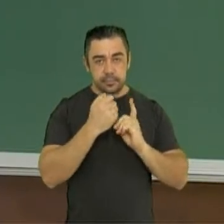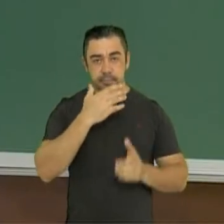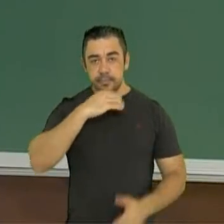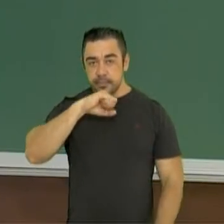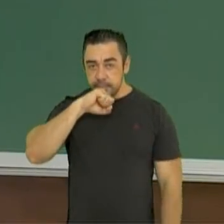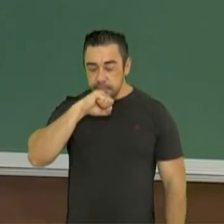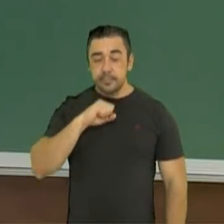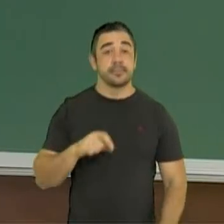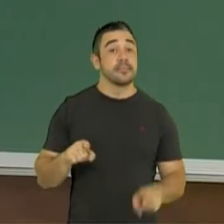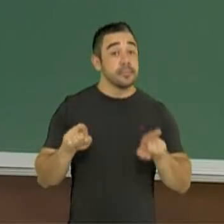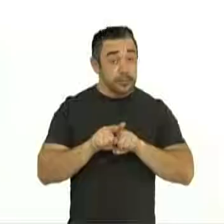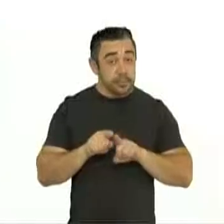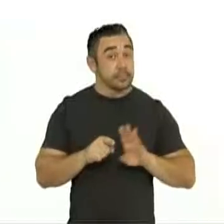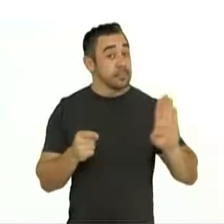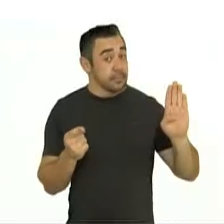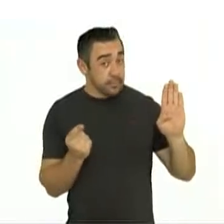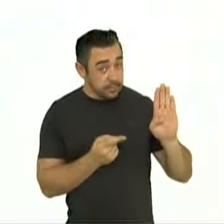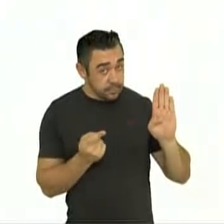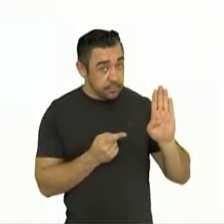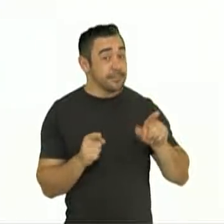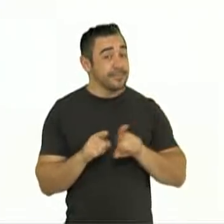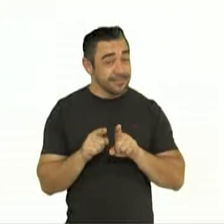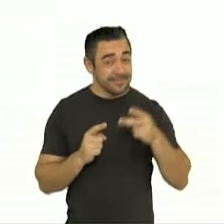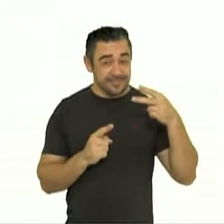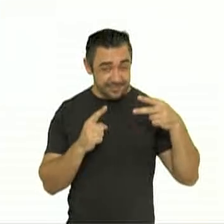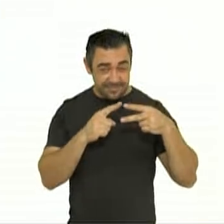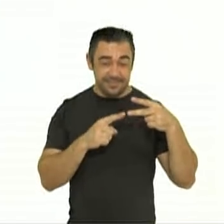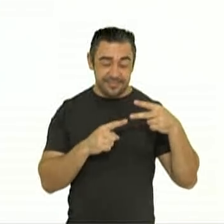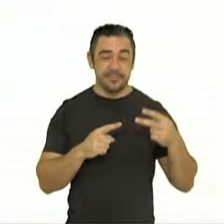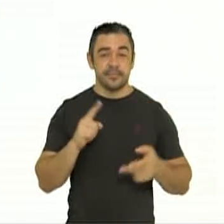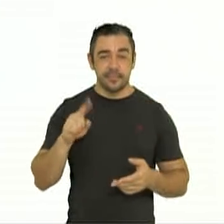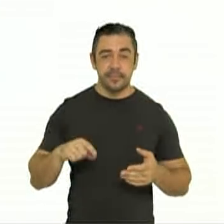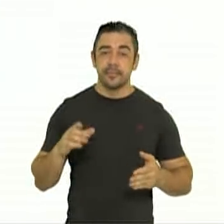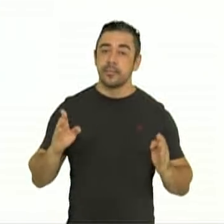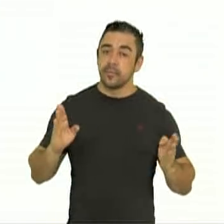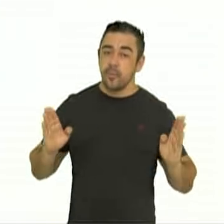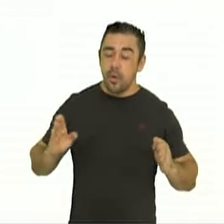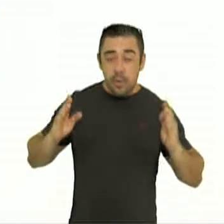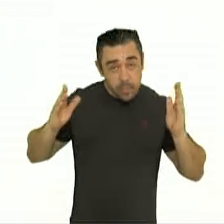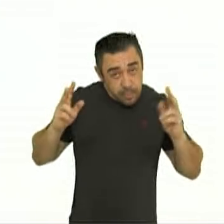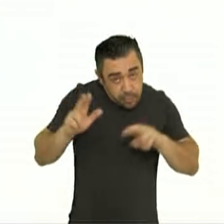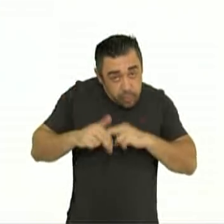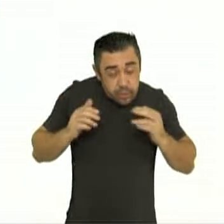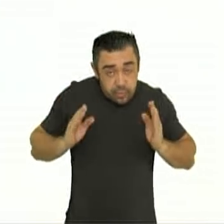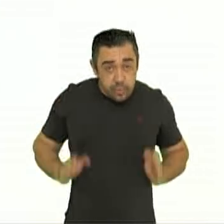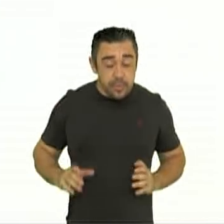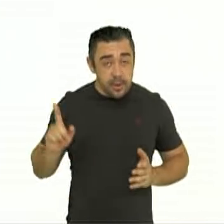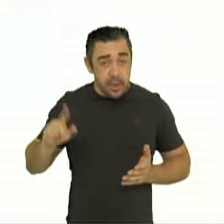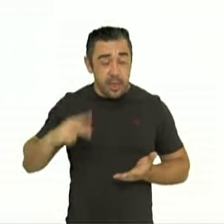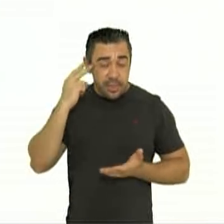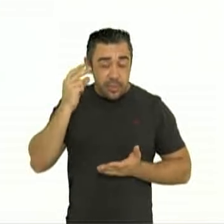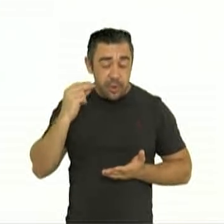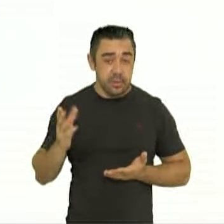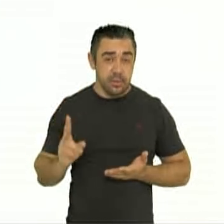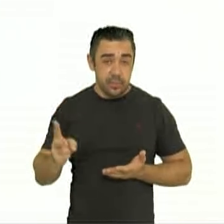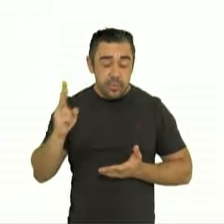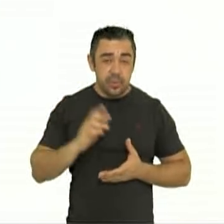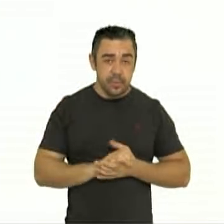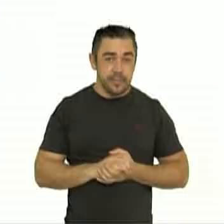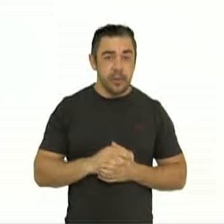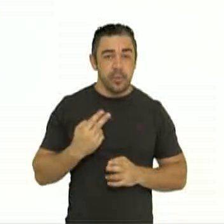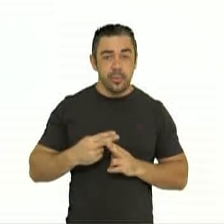patriarcal. E também a letra B. Dessa forma, os comportamentos violentos contra as mulheres são naturalizados, né? Pois estavam